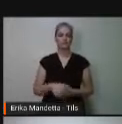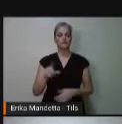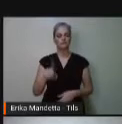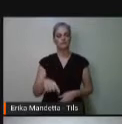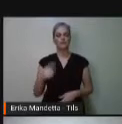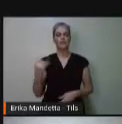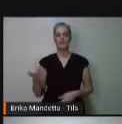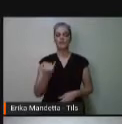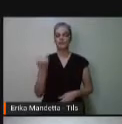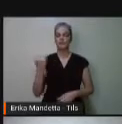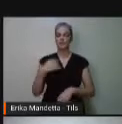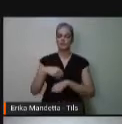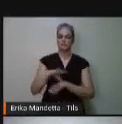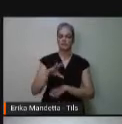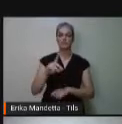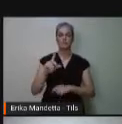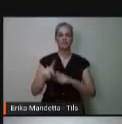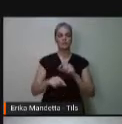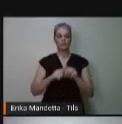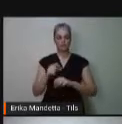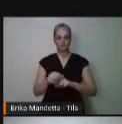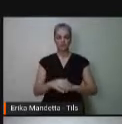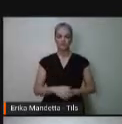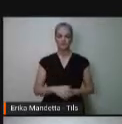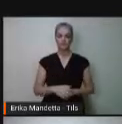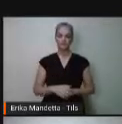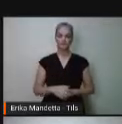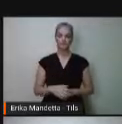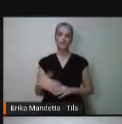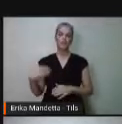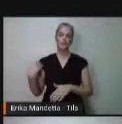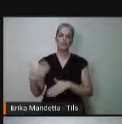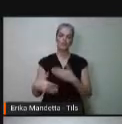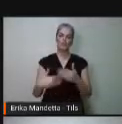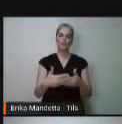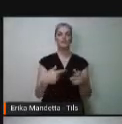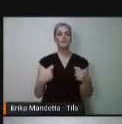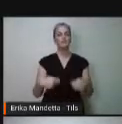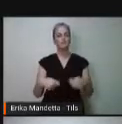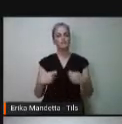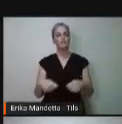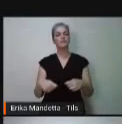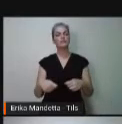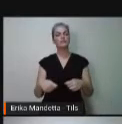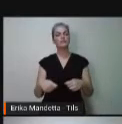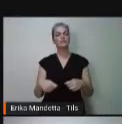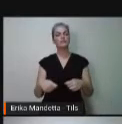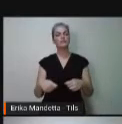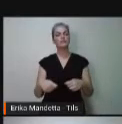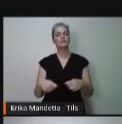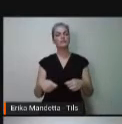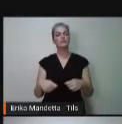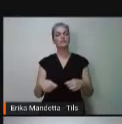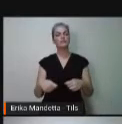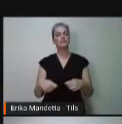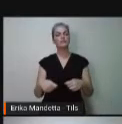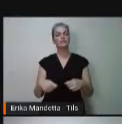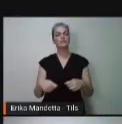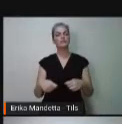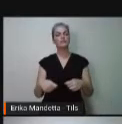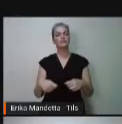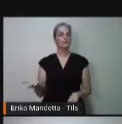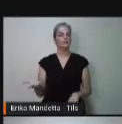que esse processo ele deve acontecer para crianças e estudantes, né? Não vamos dizer